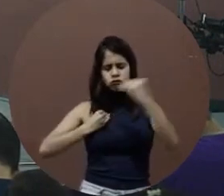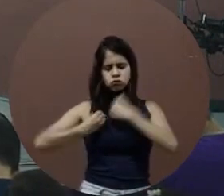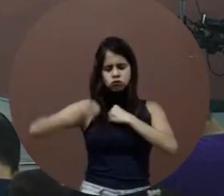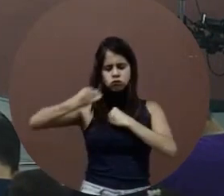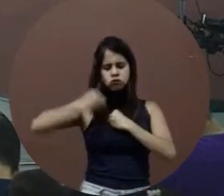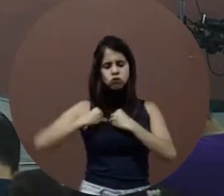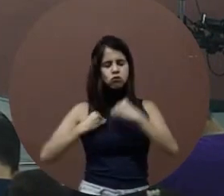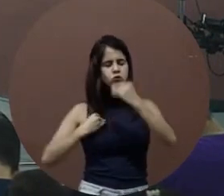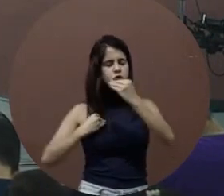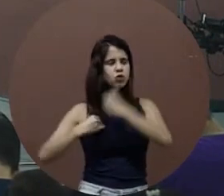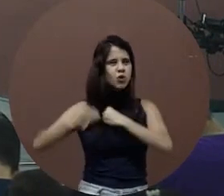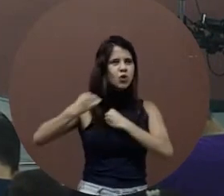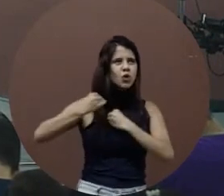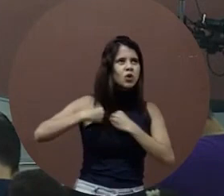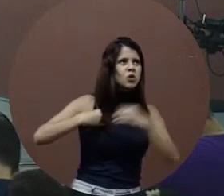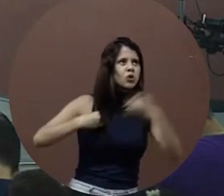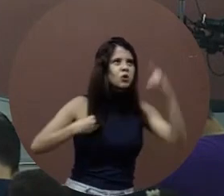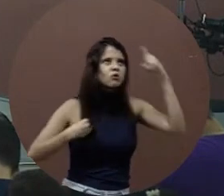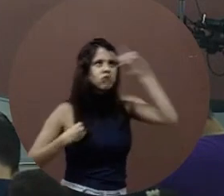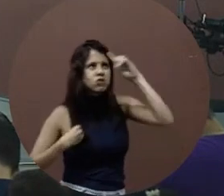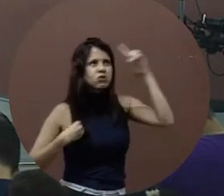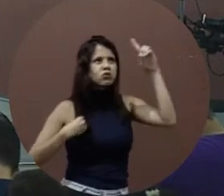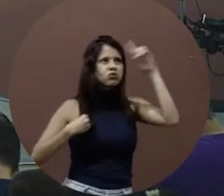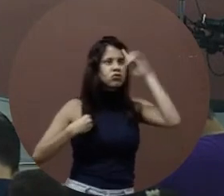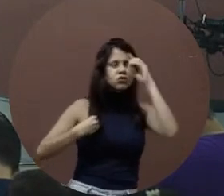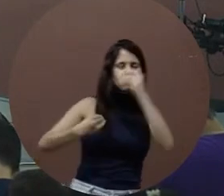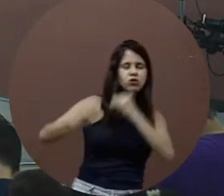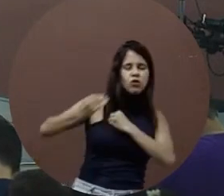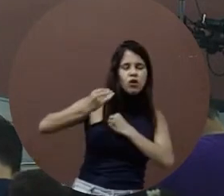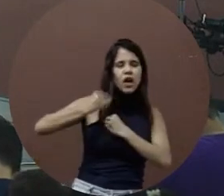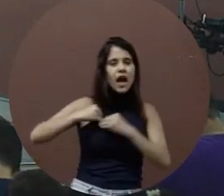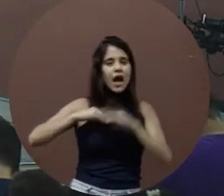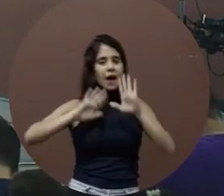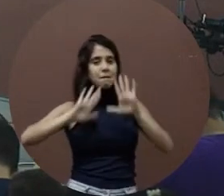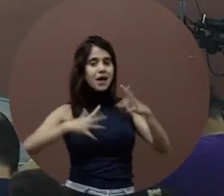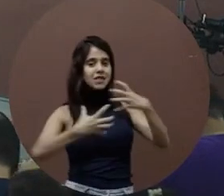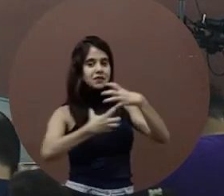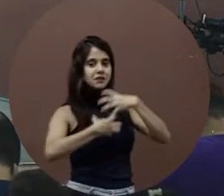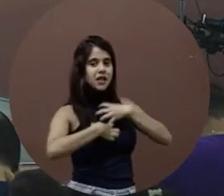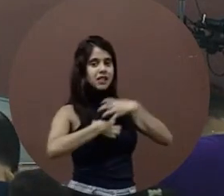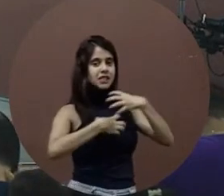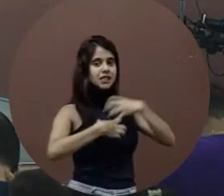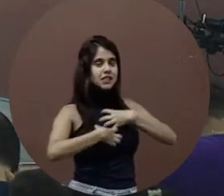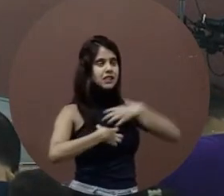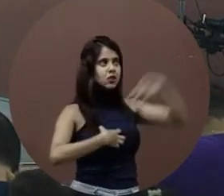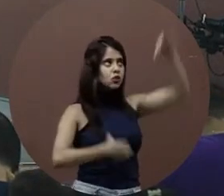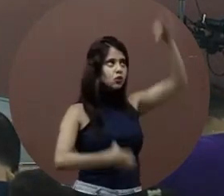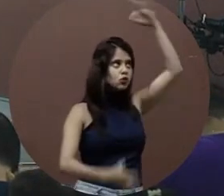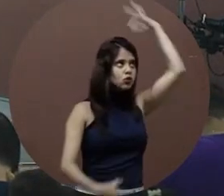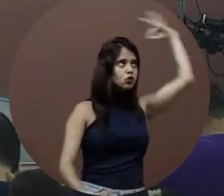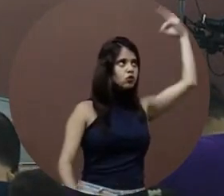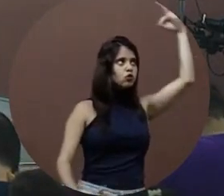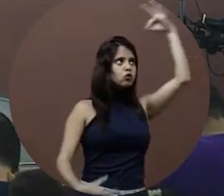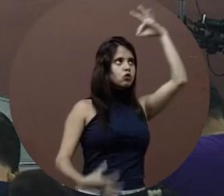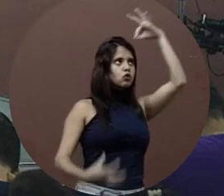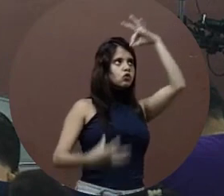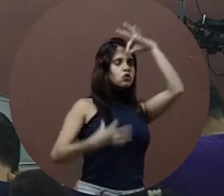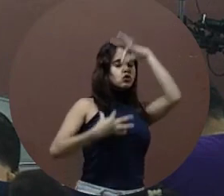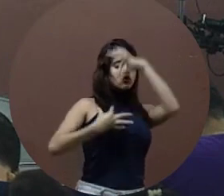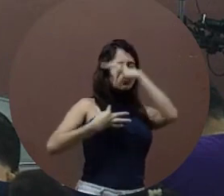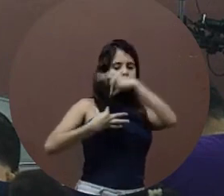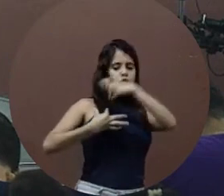E a cada dia mais você vai sentir o poder transformador do Espírito, limpando essas suas mazelas.